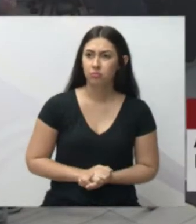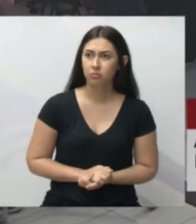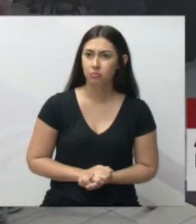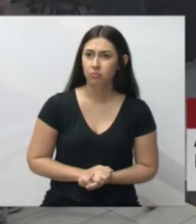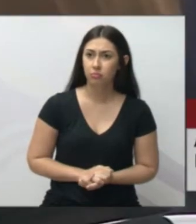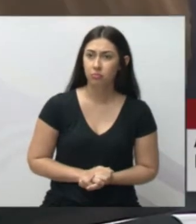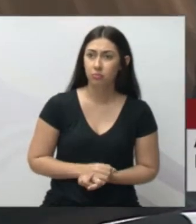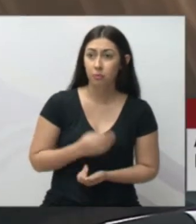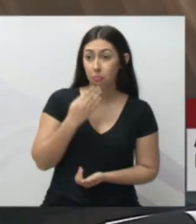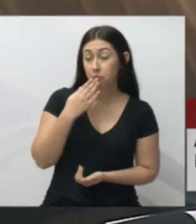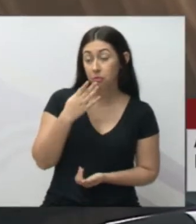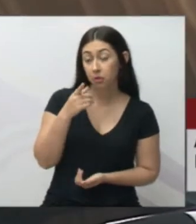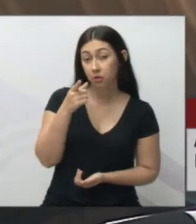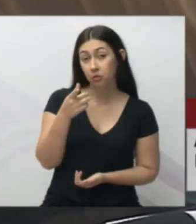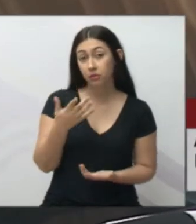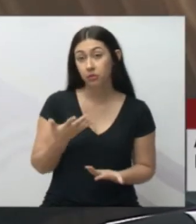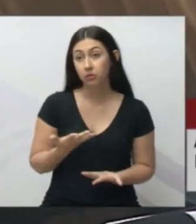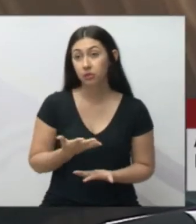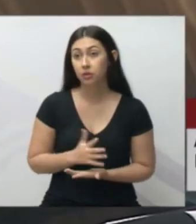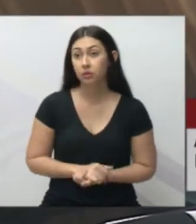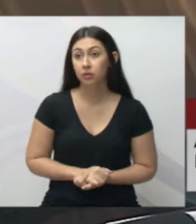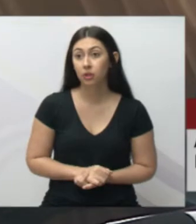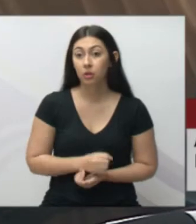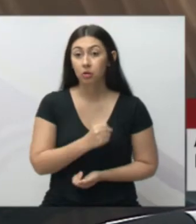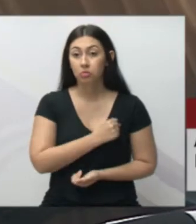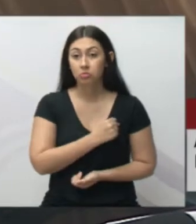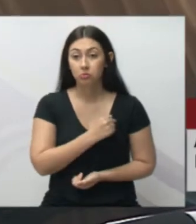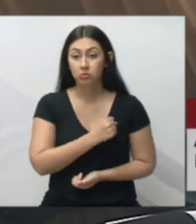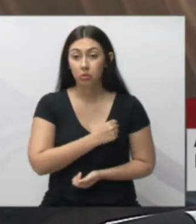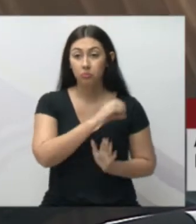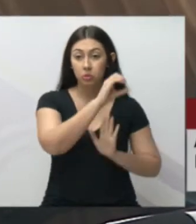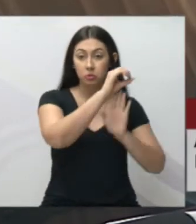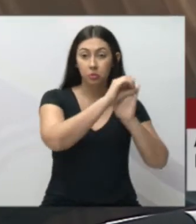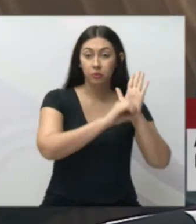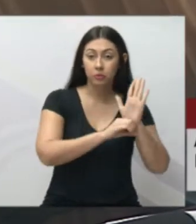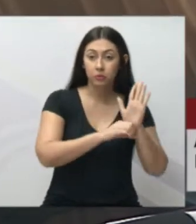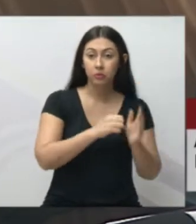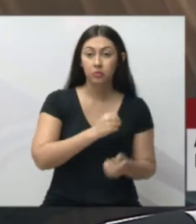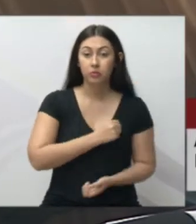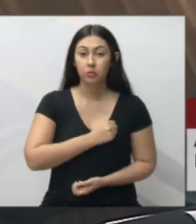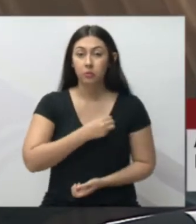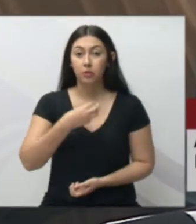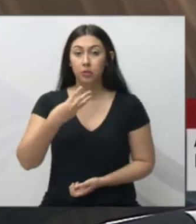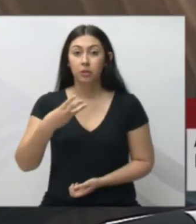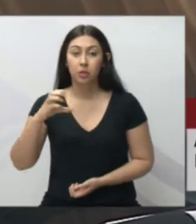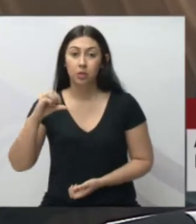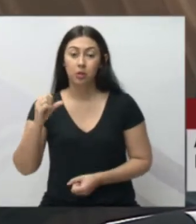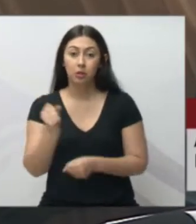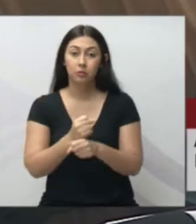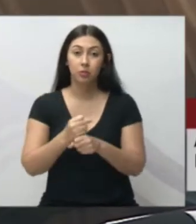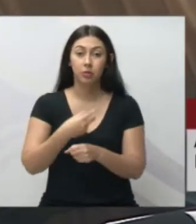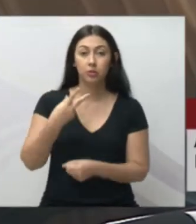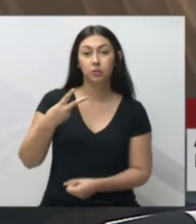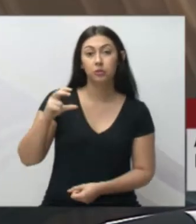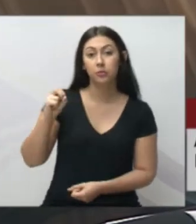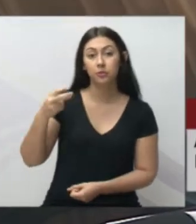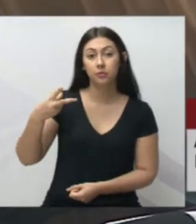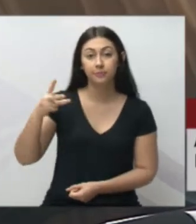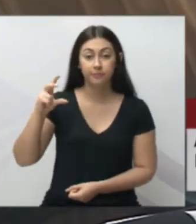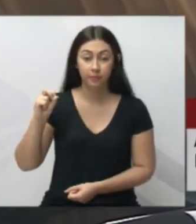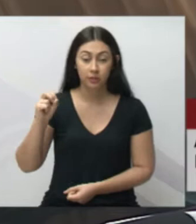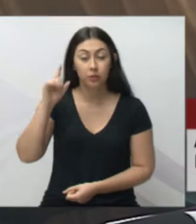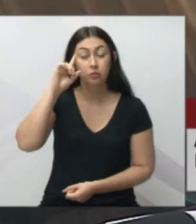Vossa Senhoria sobre o número do ofício 39/2020, no dia 27 de abril de